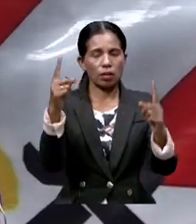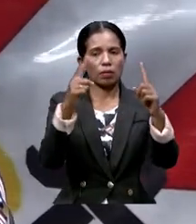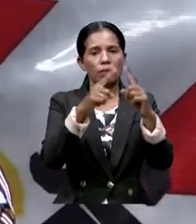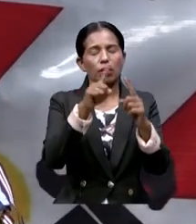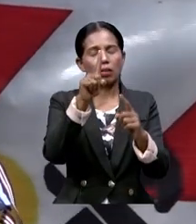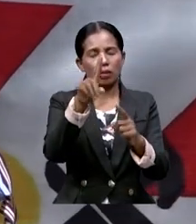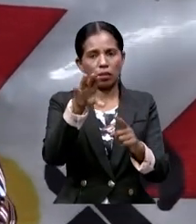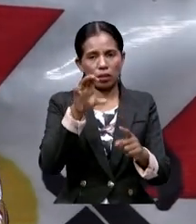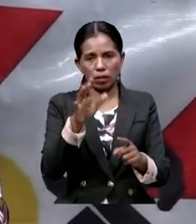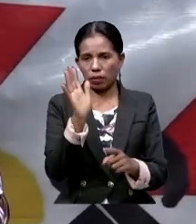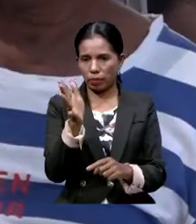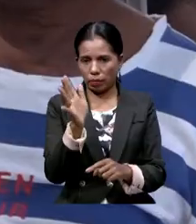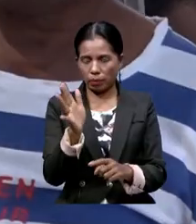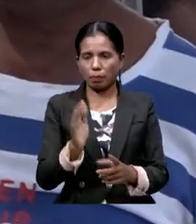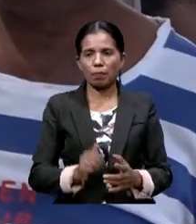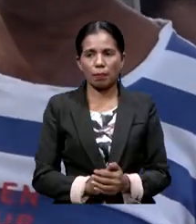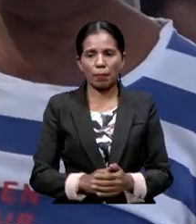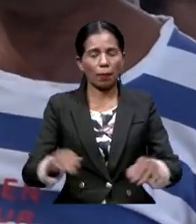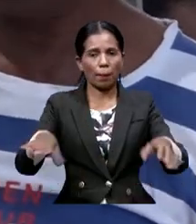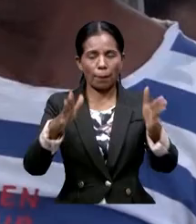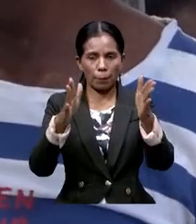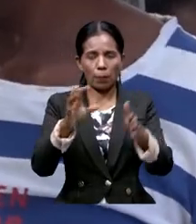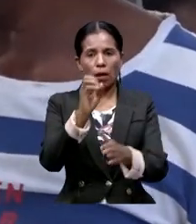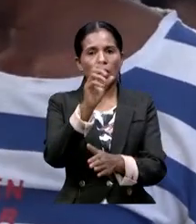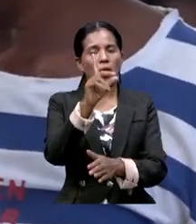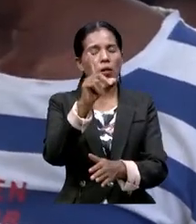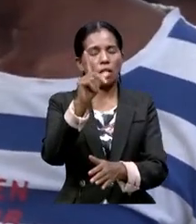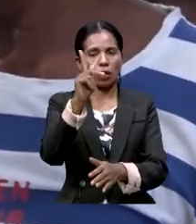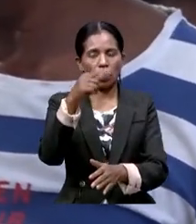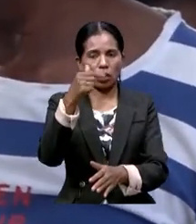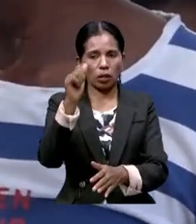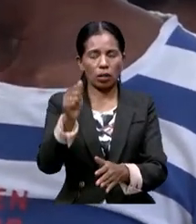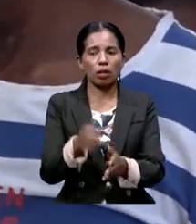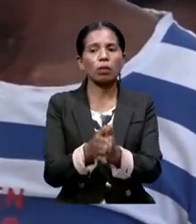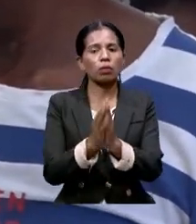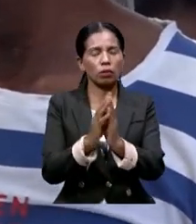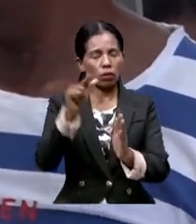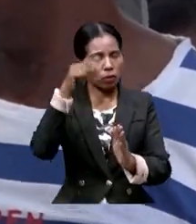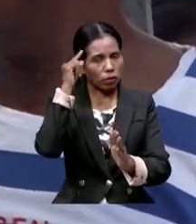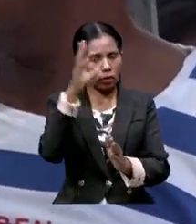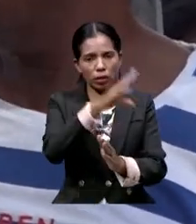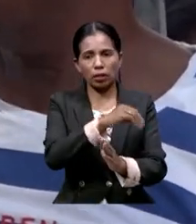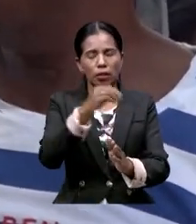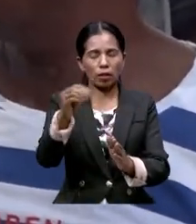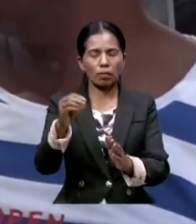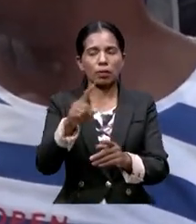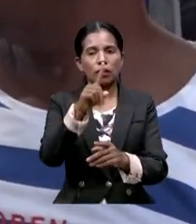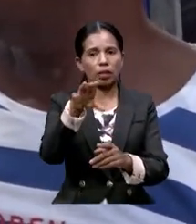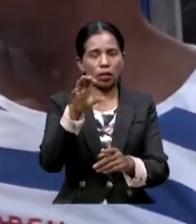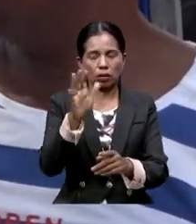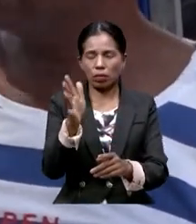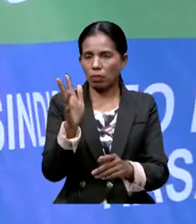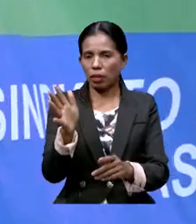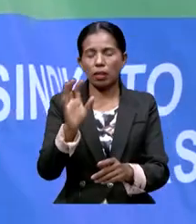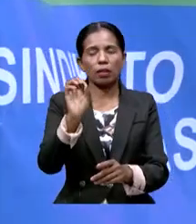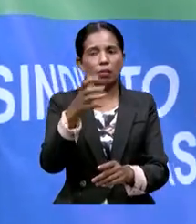atus ida lima nulo. Trabalhadora Olga Soares husu governo hasai salário mínimo tamba dólar atus ida sanulo resin lima ne